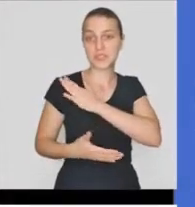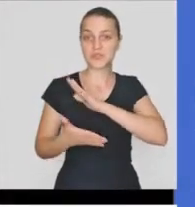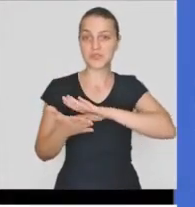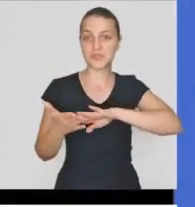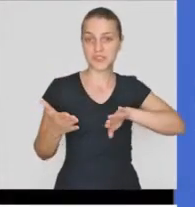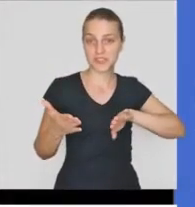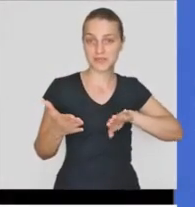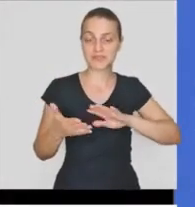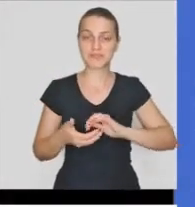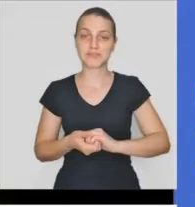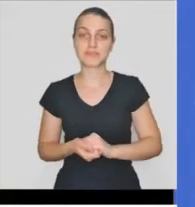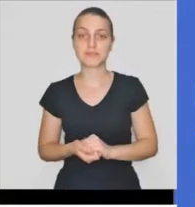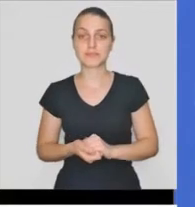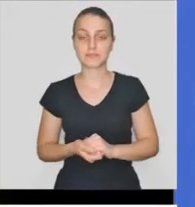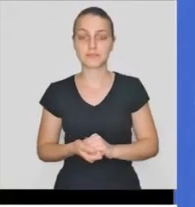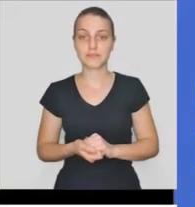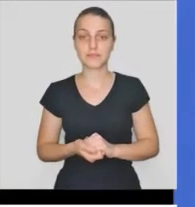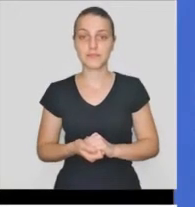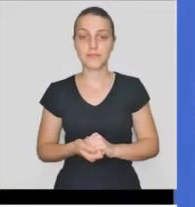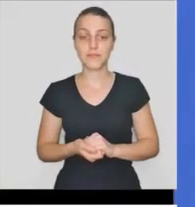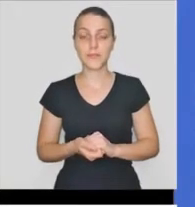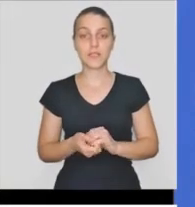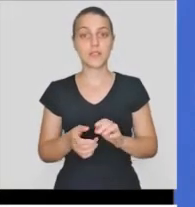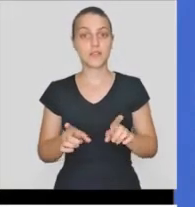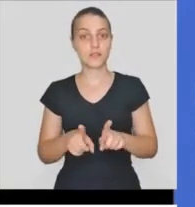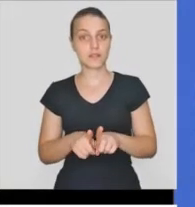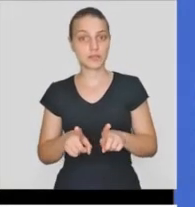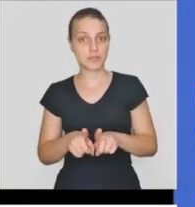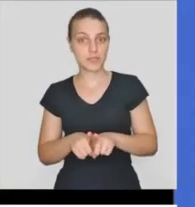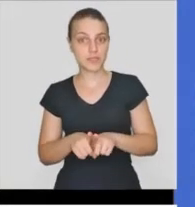arte e a dança também pode ser usada para o mal.